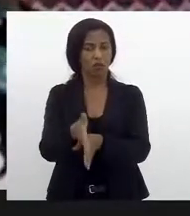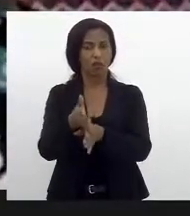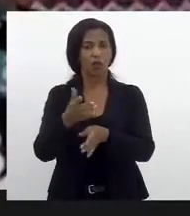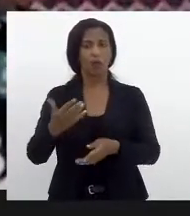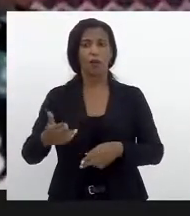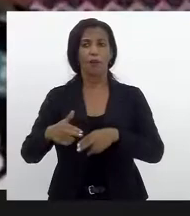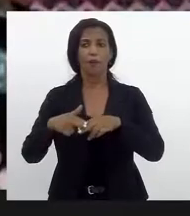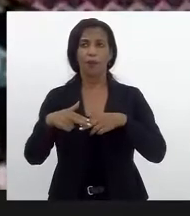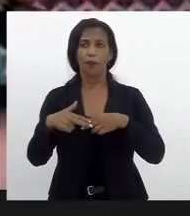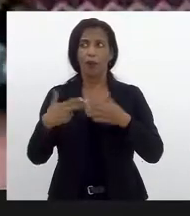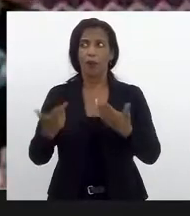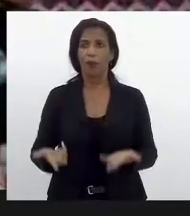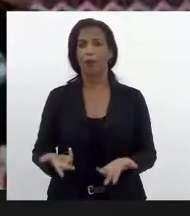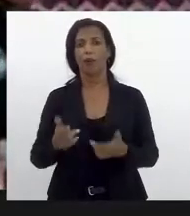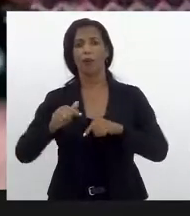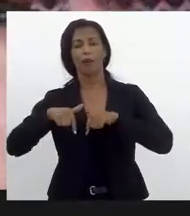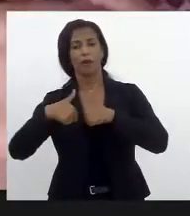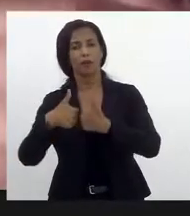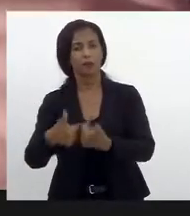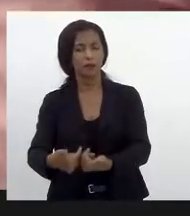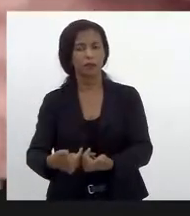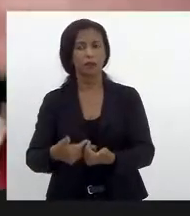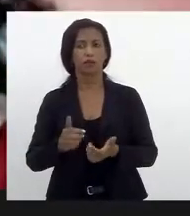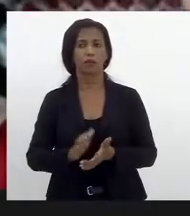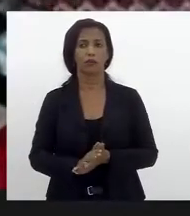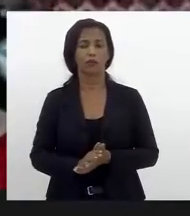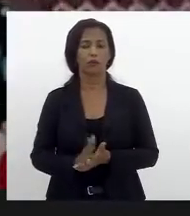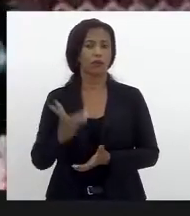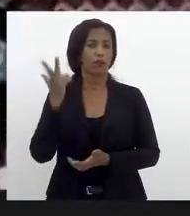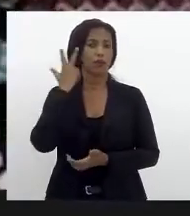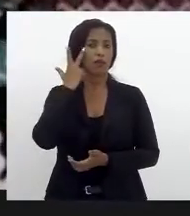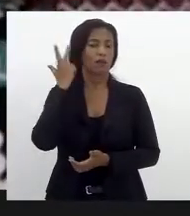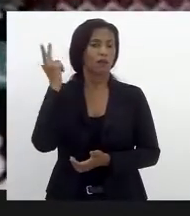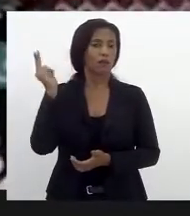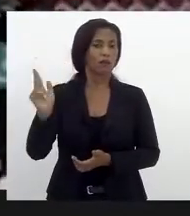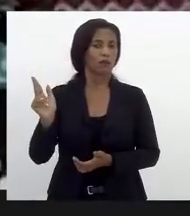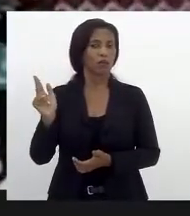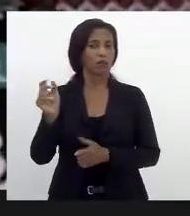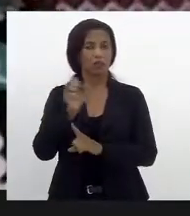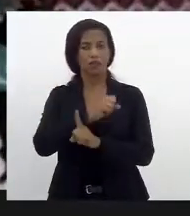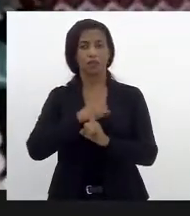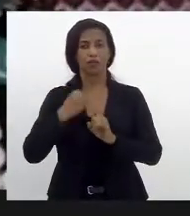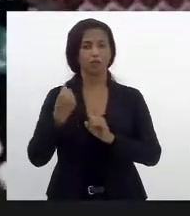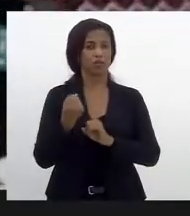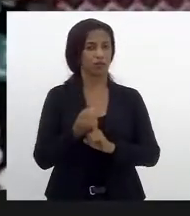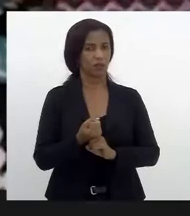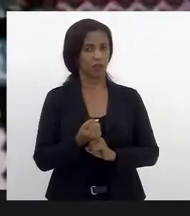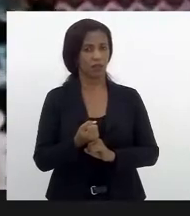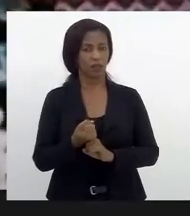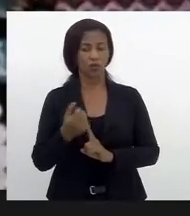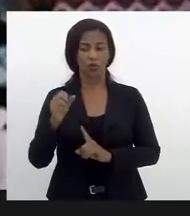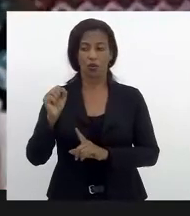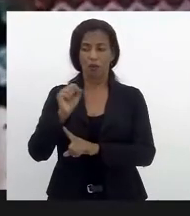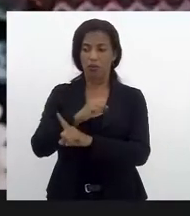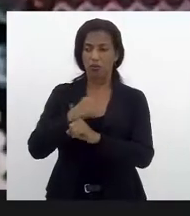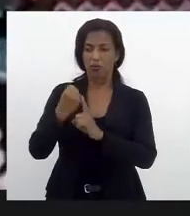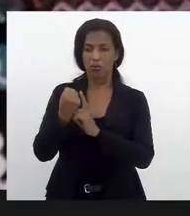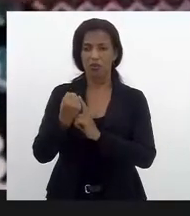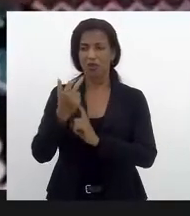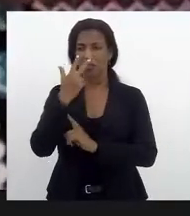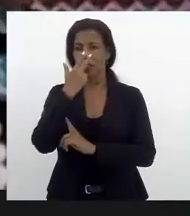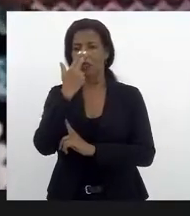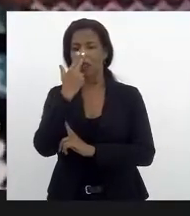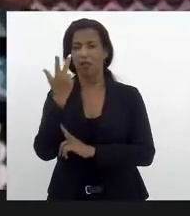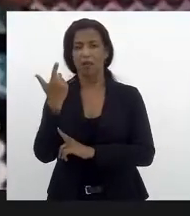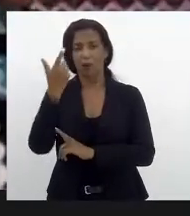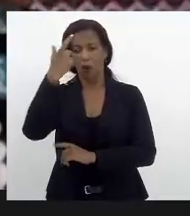uma ação que é naturalizada na sociedade, uma sociedade que ainda dispõe